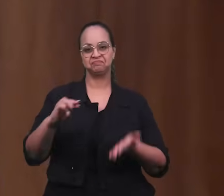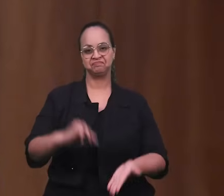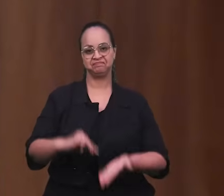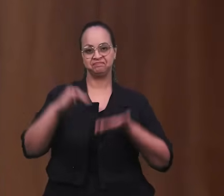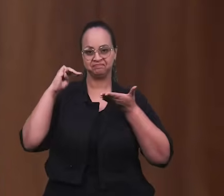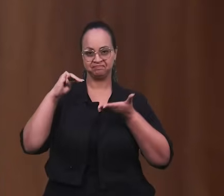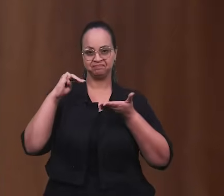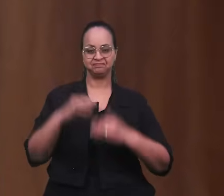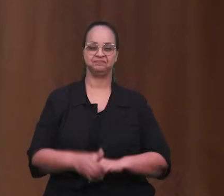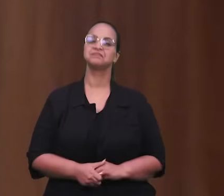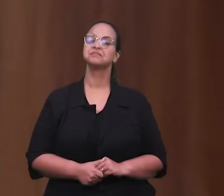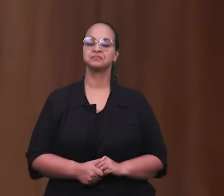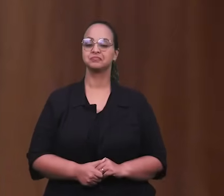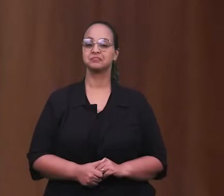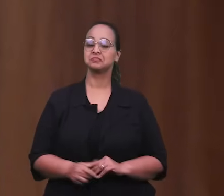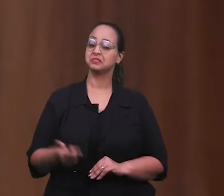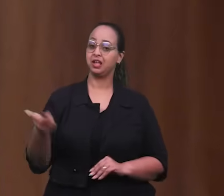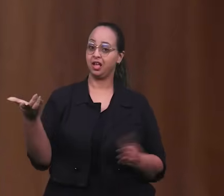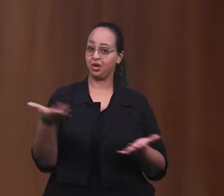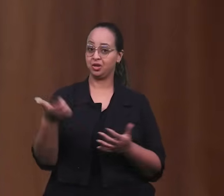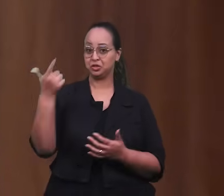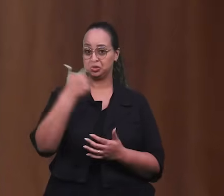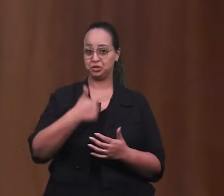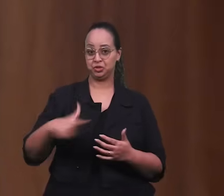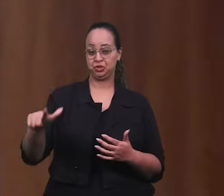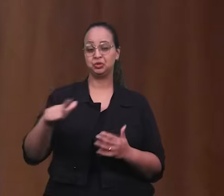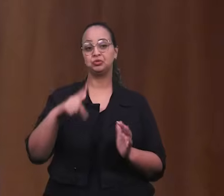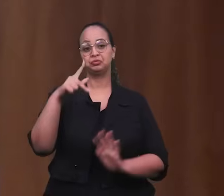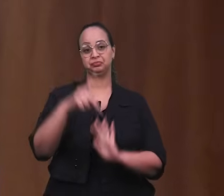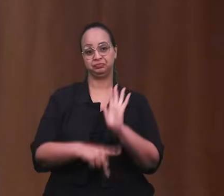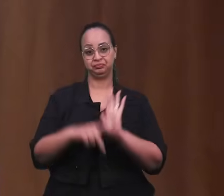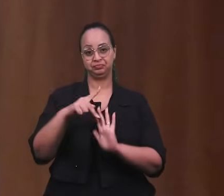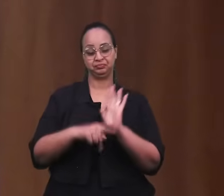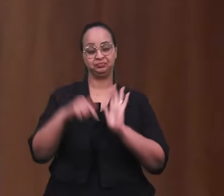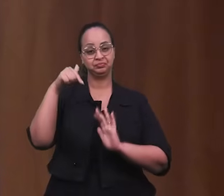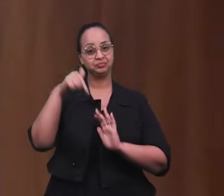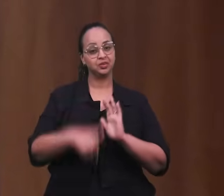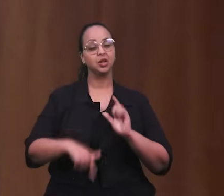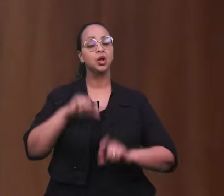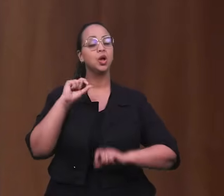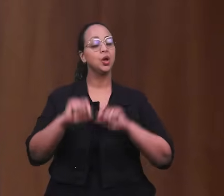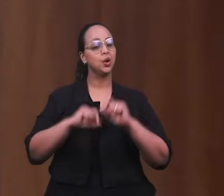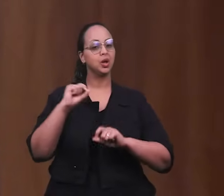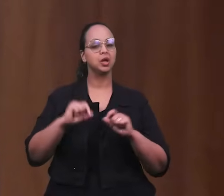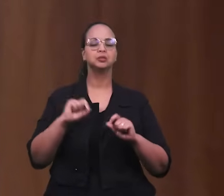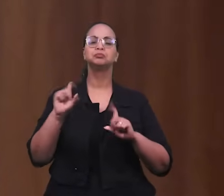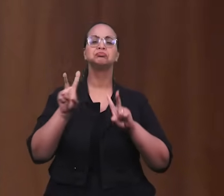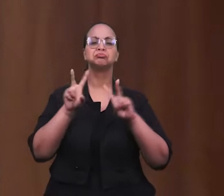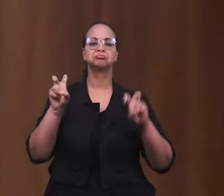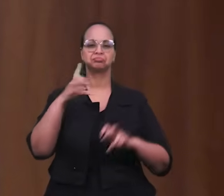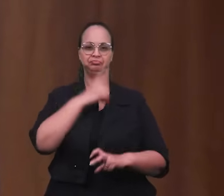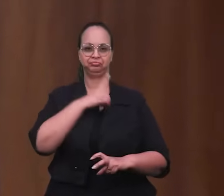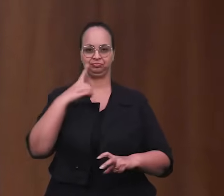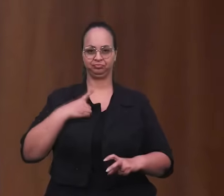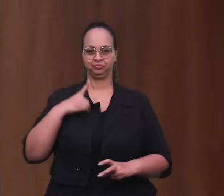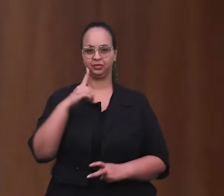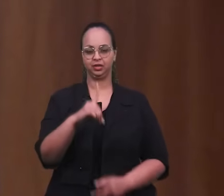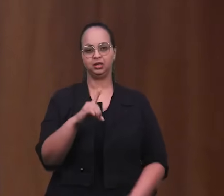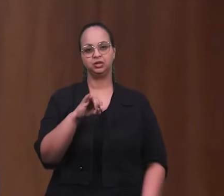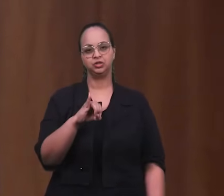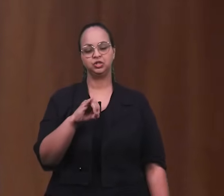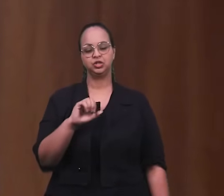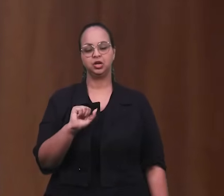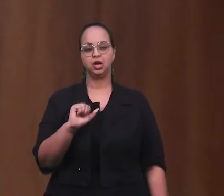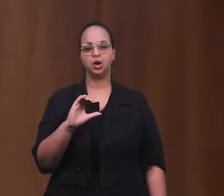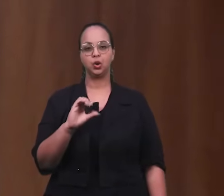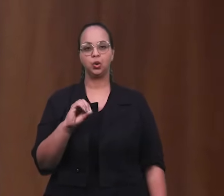Maranata. Estamos aqui em mais um episódio do nosso programa Diaconato, onde estamos aqui